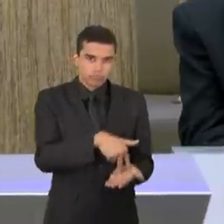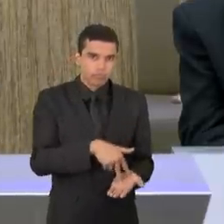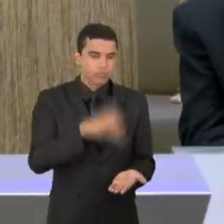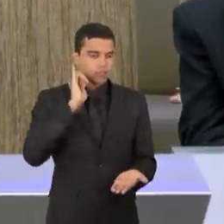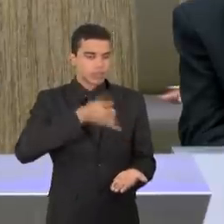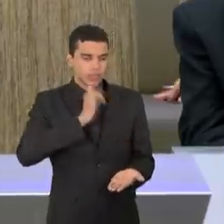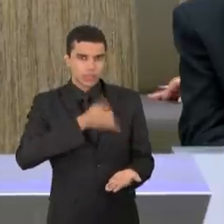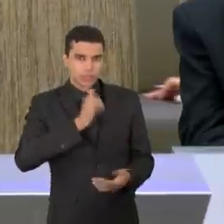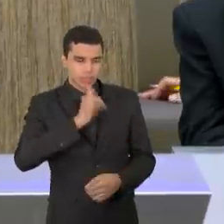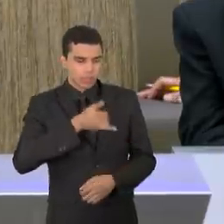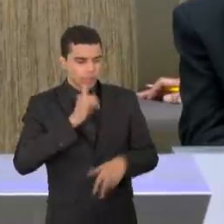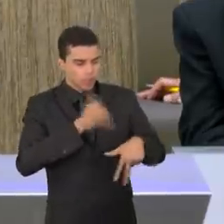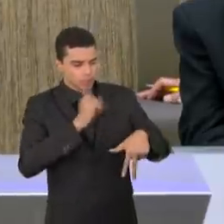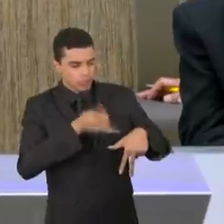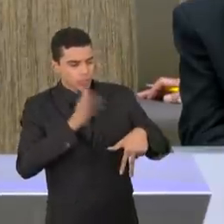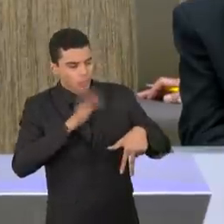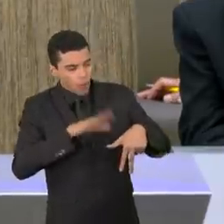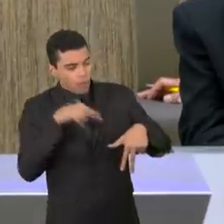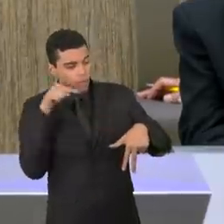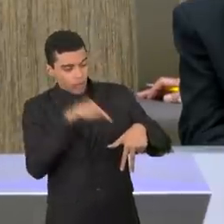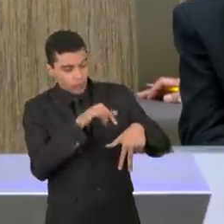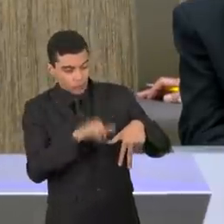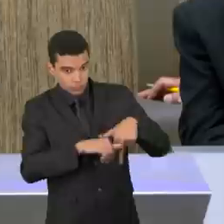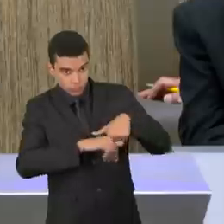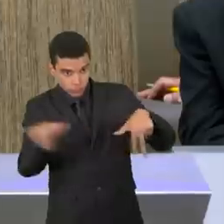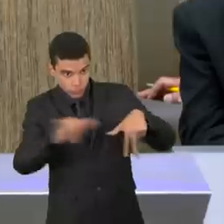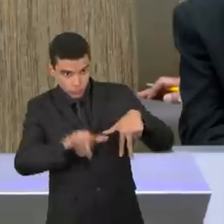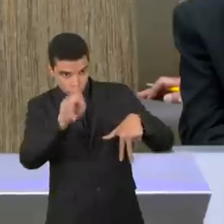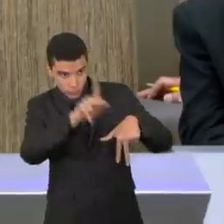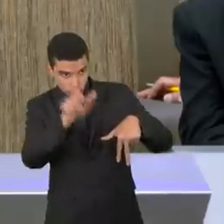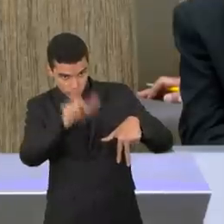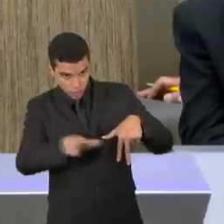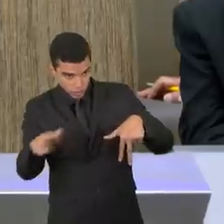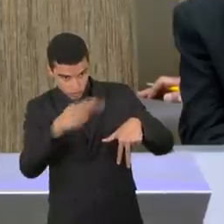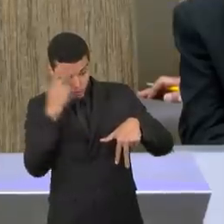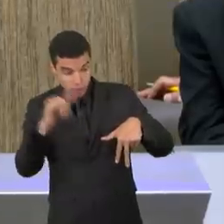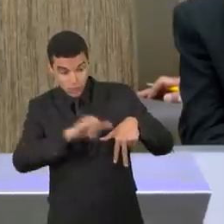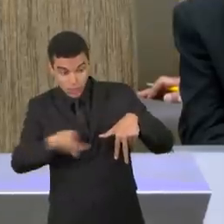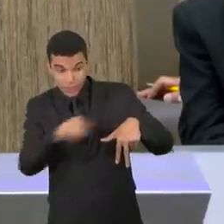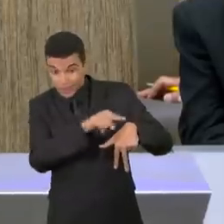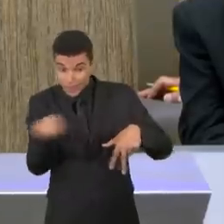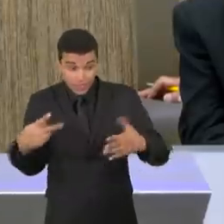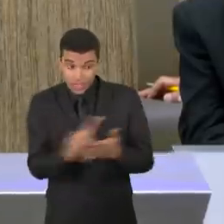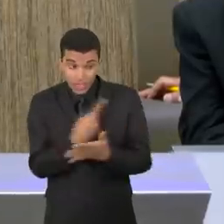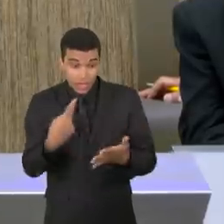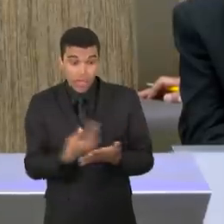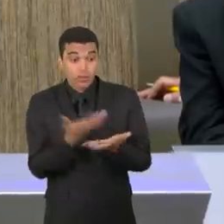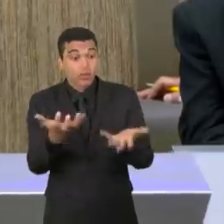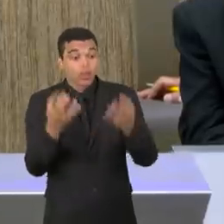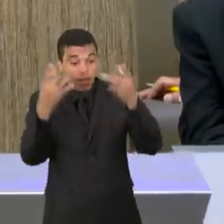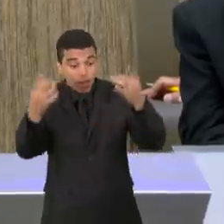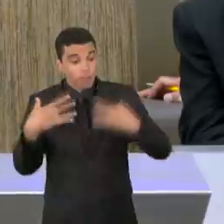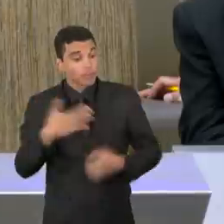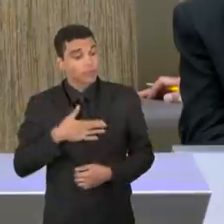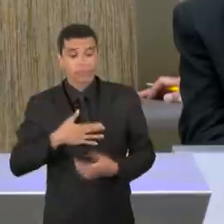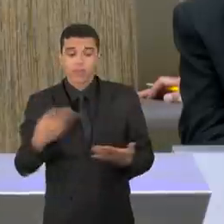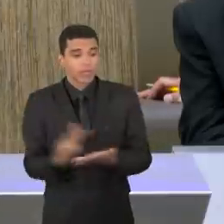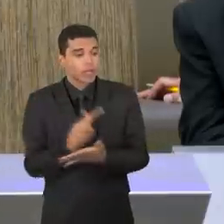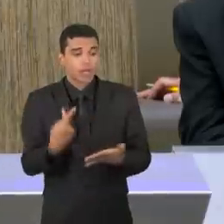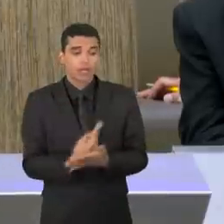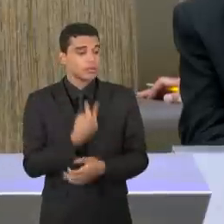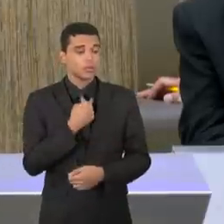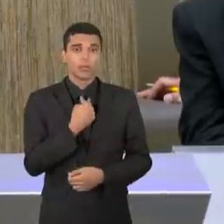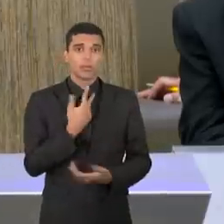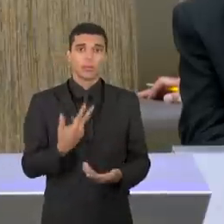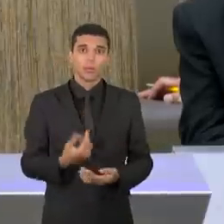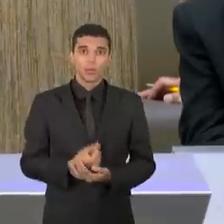Zacarias, filho do sacerdote Joiada, e o qual se pôs em pé acima do povo e lhe